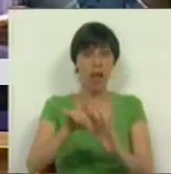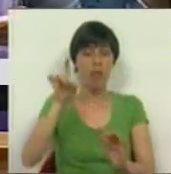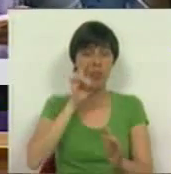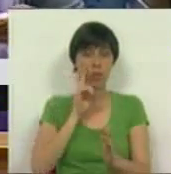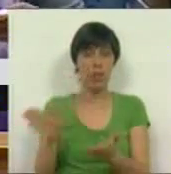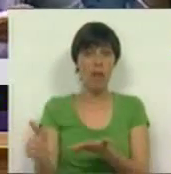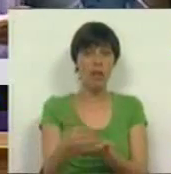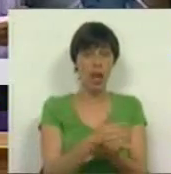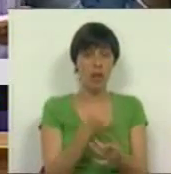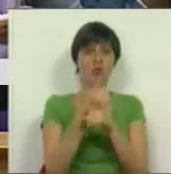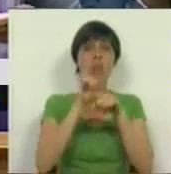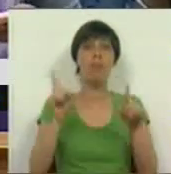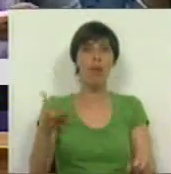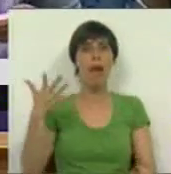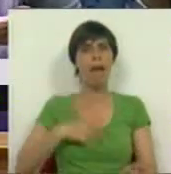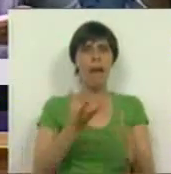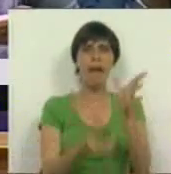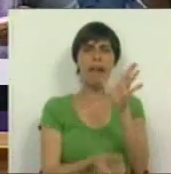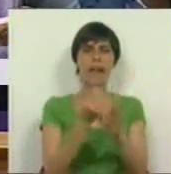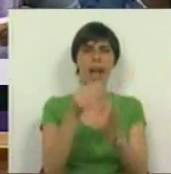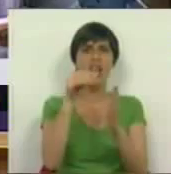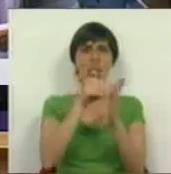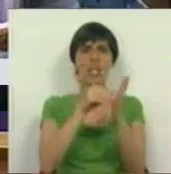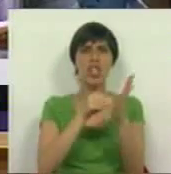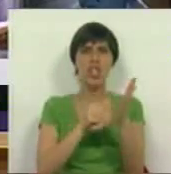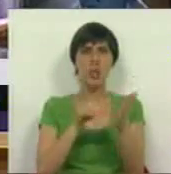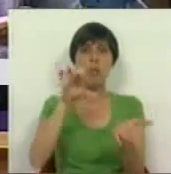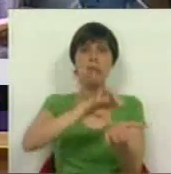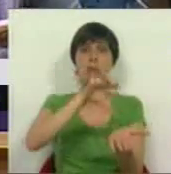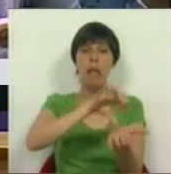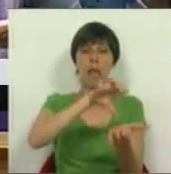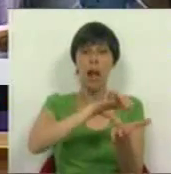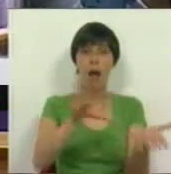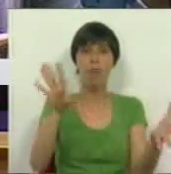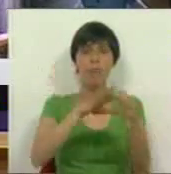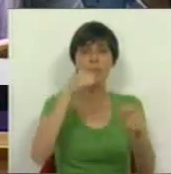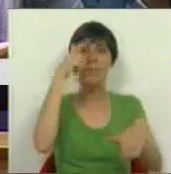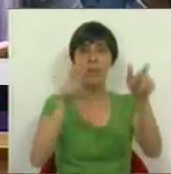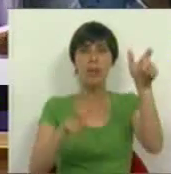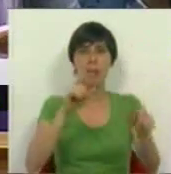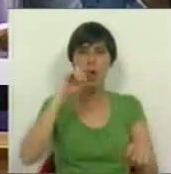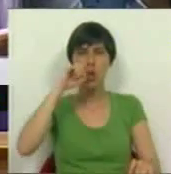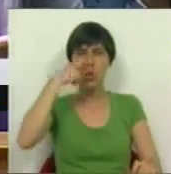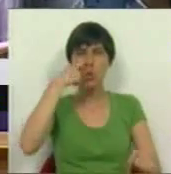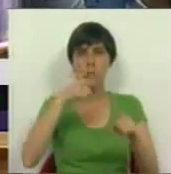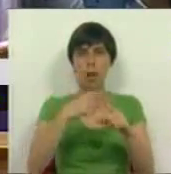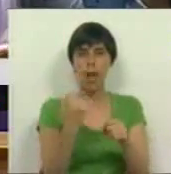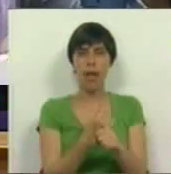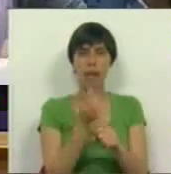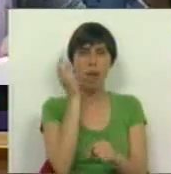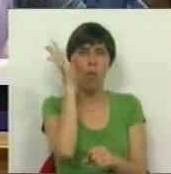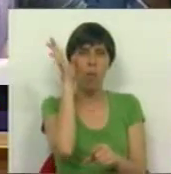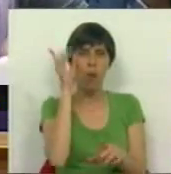Proteção de Dados, uma vez que pretende criar um registro central relativo às pessoas suspeitas de